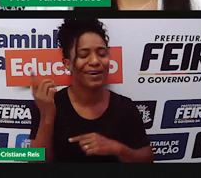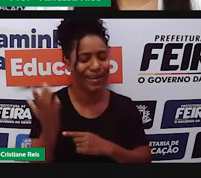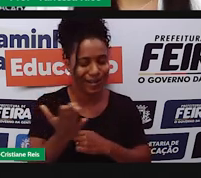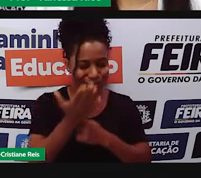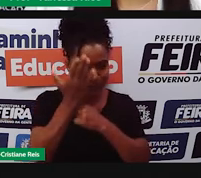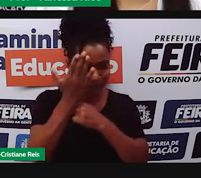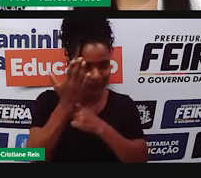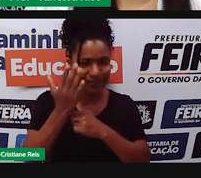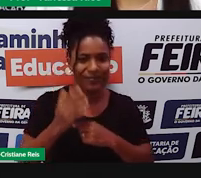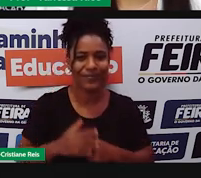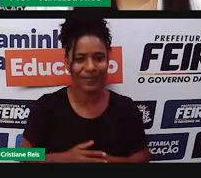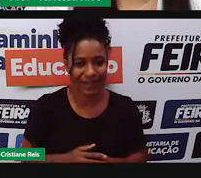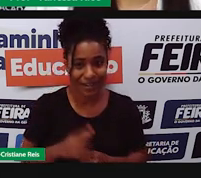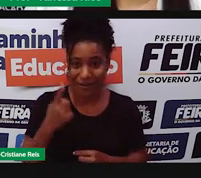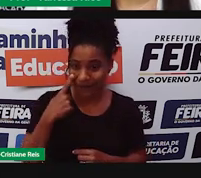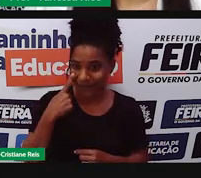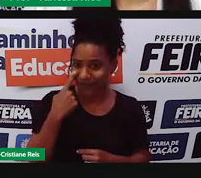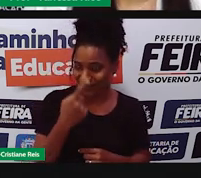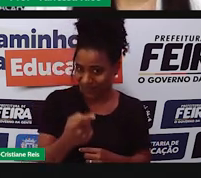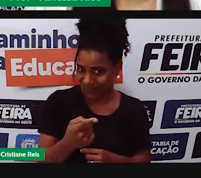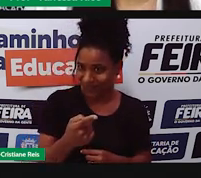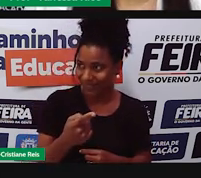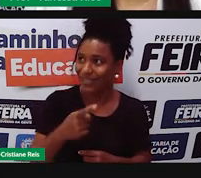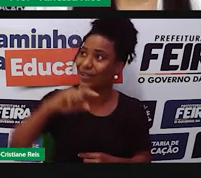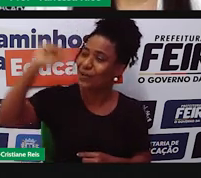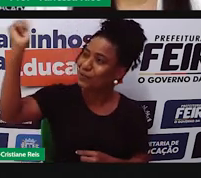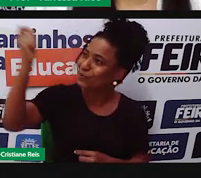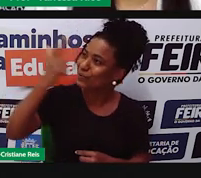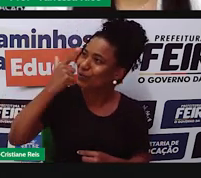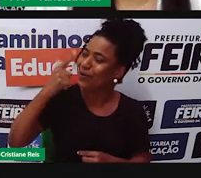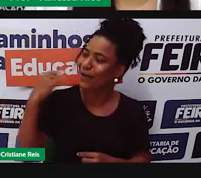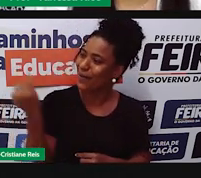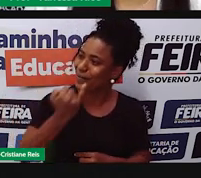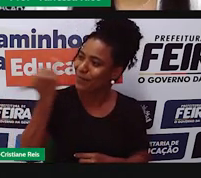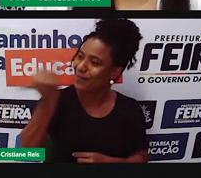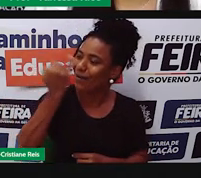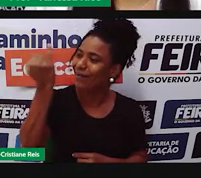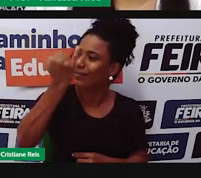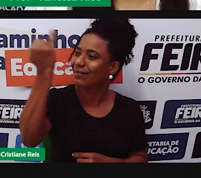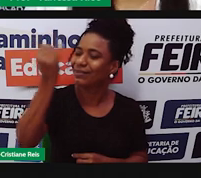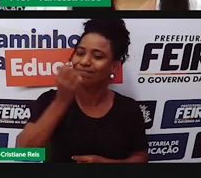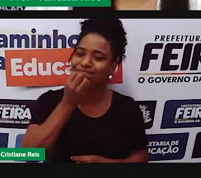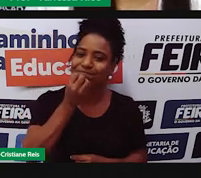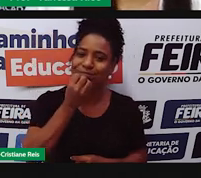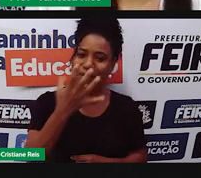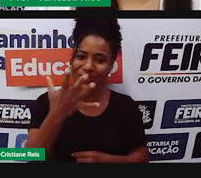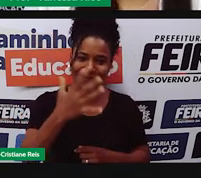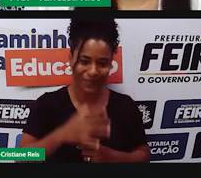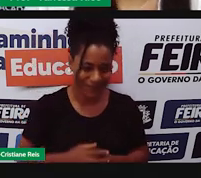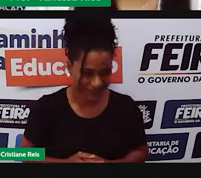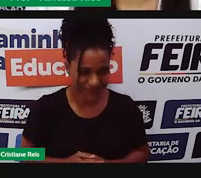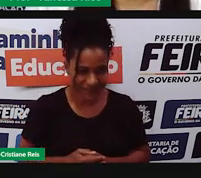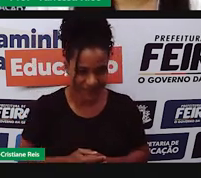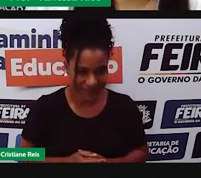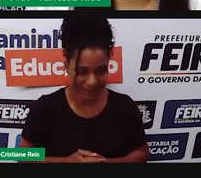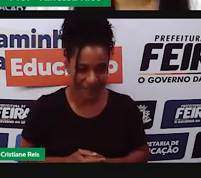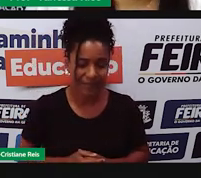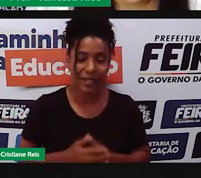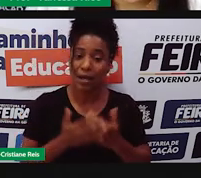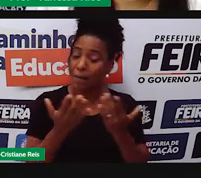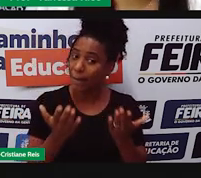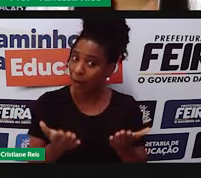Viu só como o sol é importante? Mas também é importante a gente saber que eu não posso me expor ao sol de